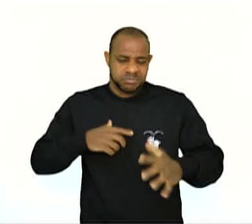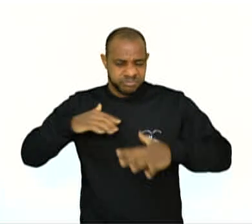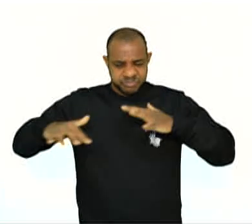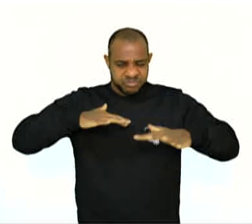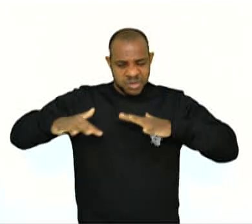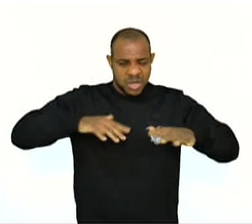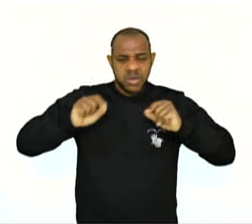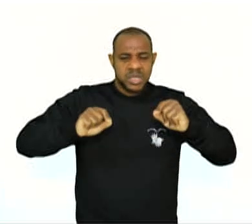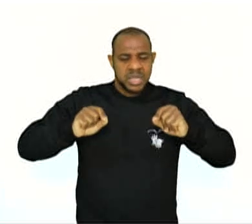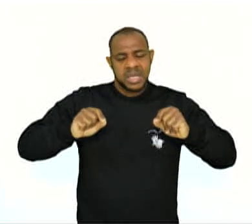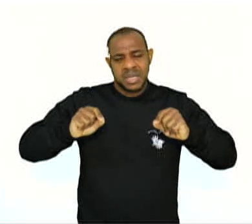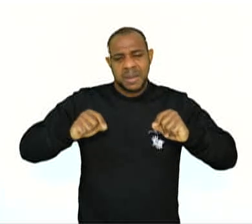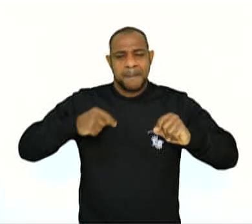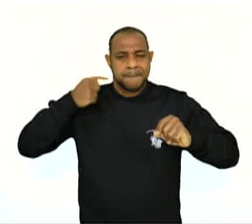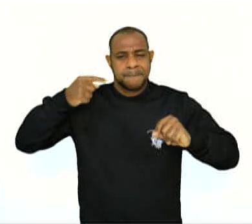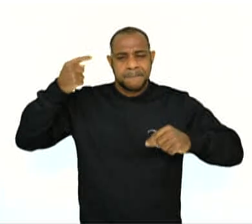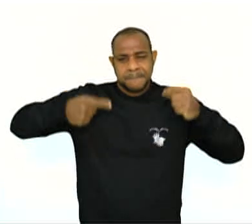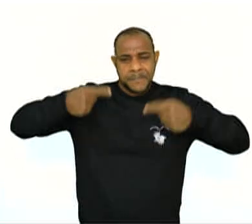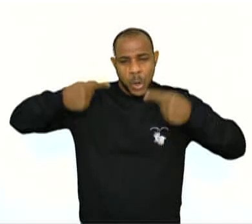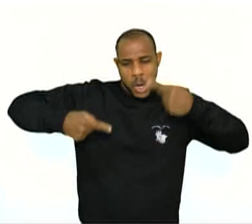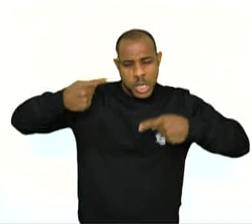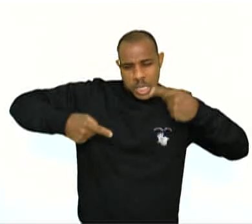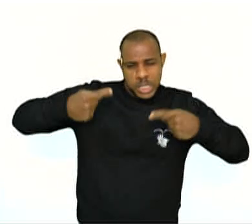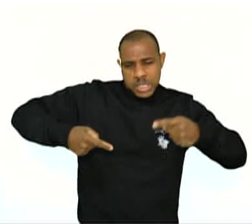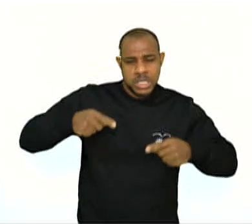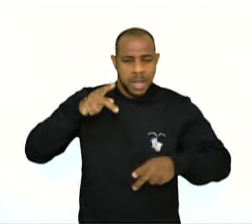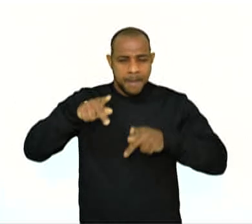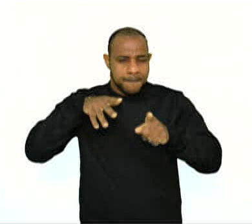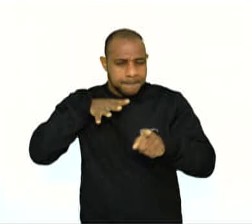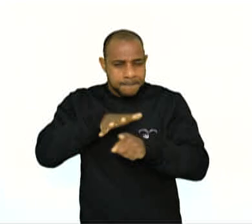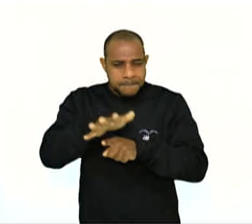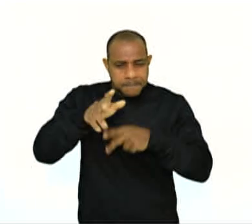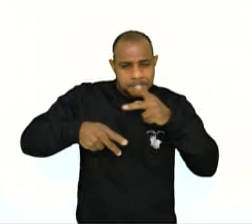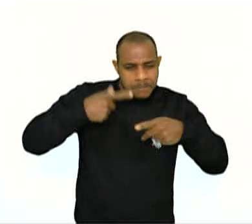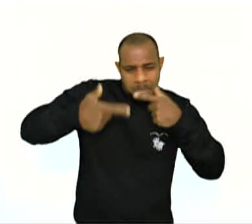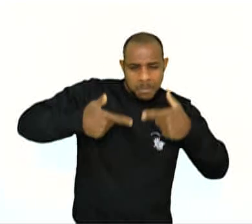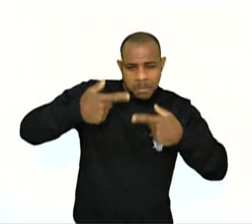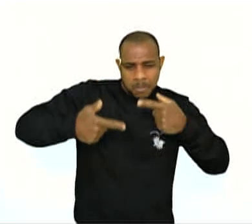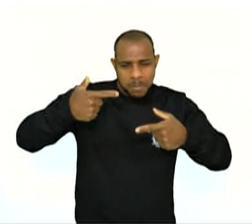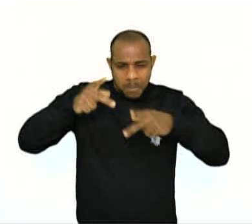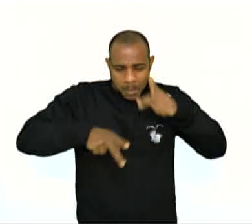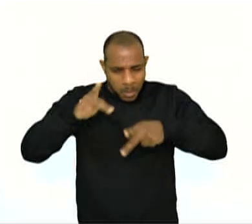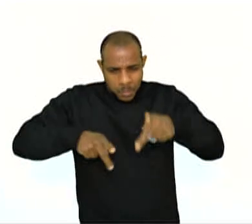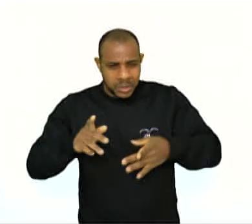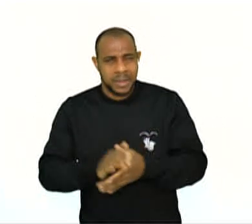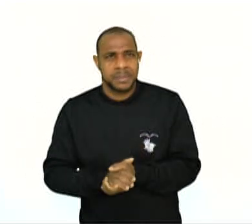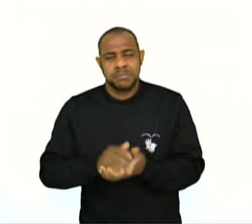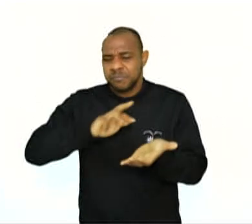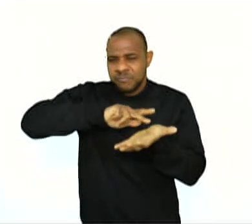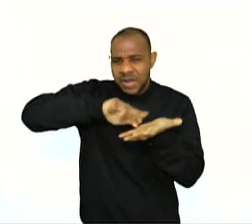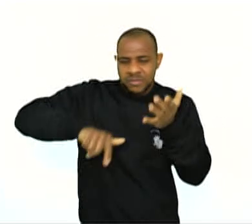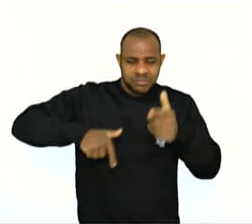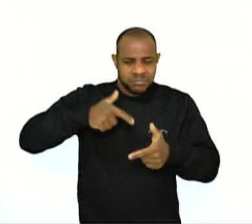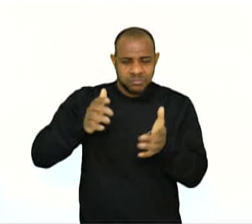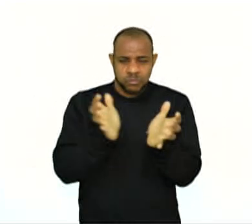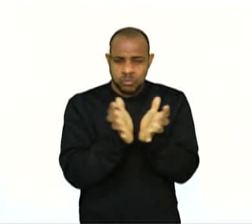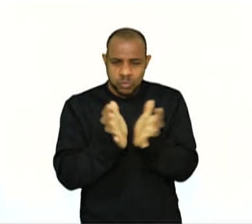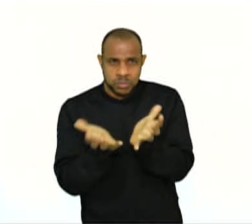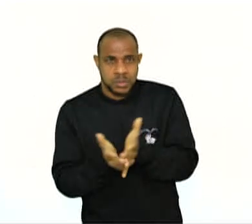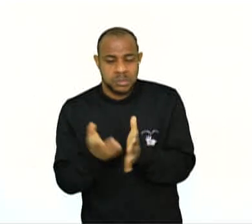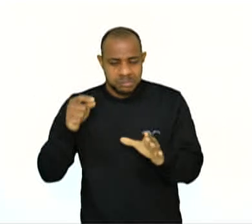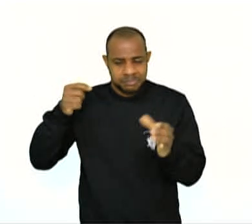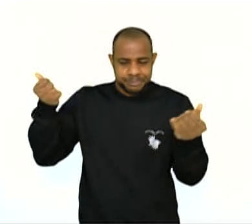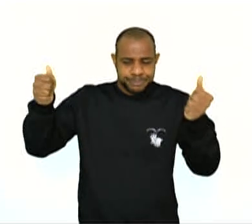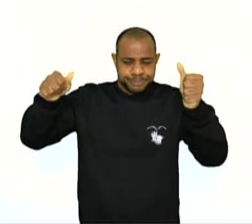política popular, marcada por sucessivas ondas grevistas de várias categorias profissionais, o que aprofundou